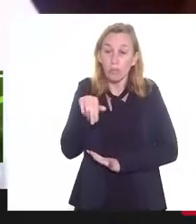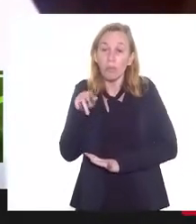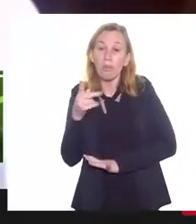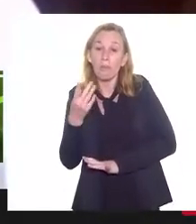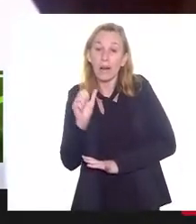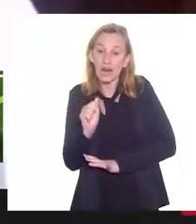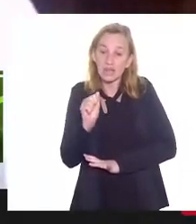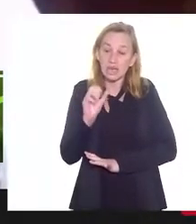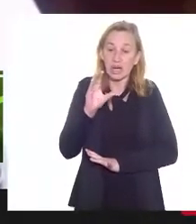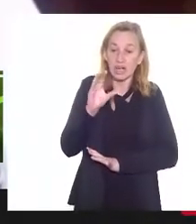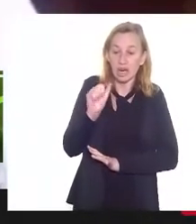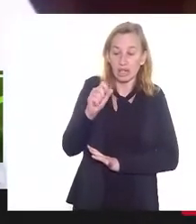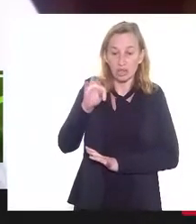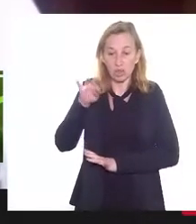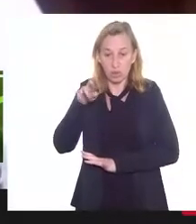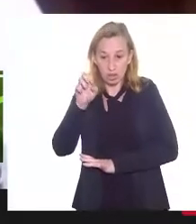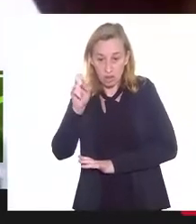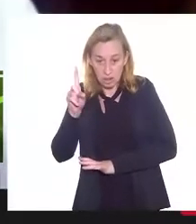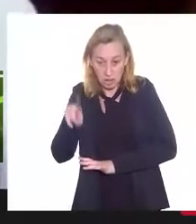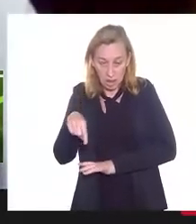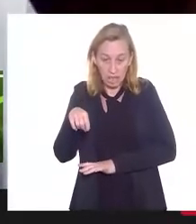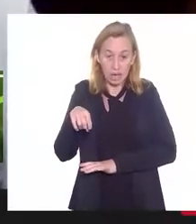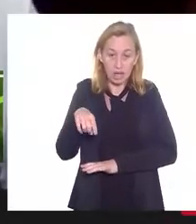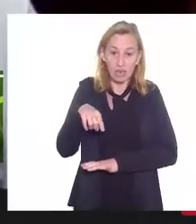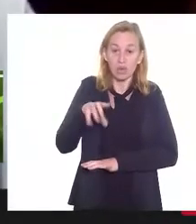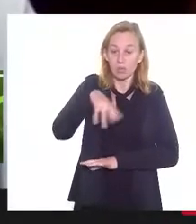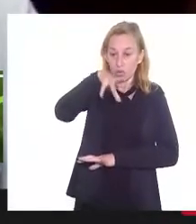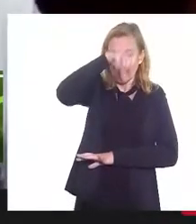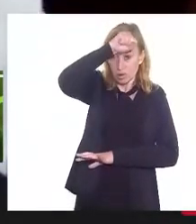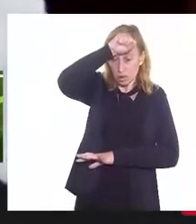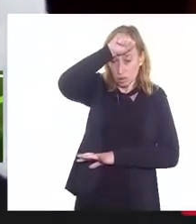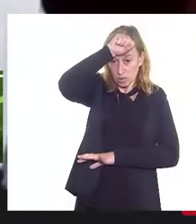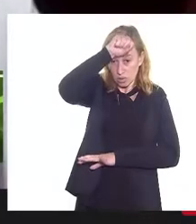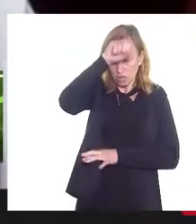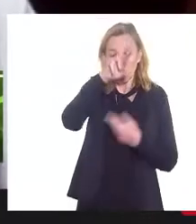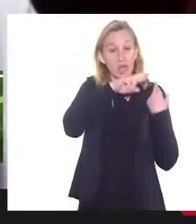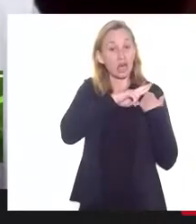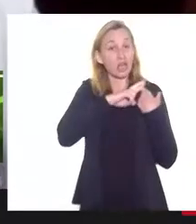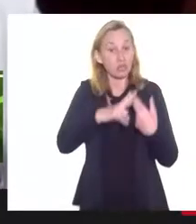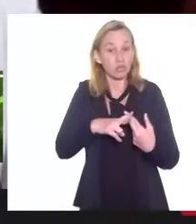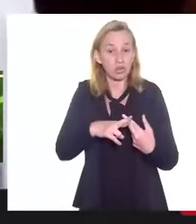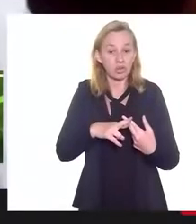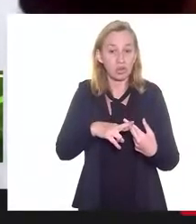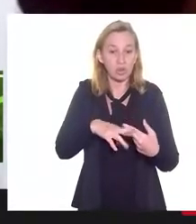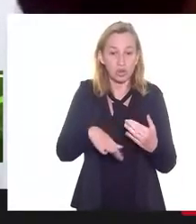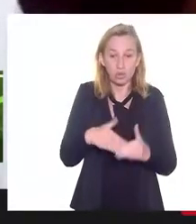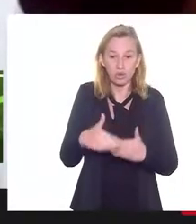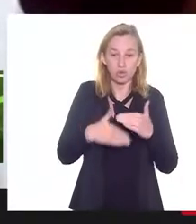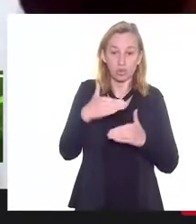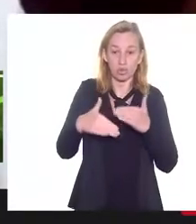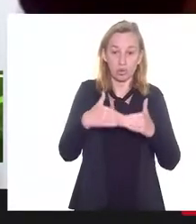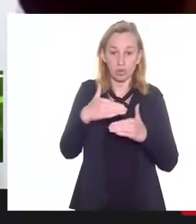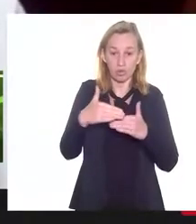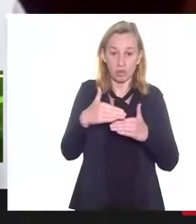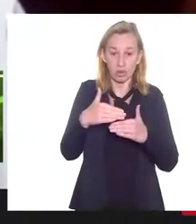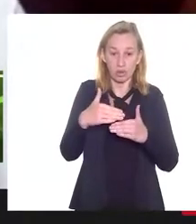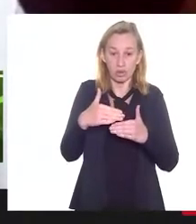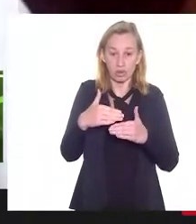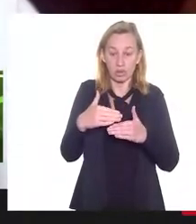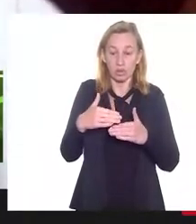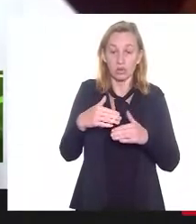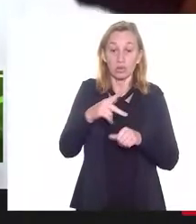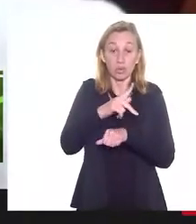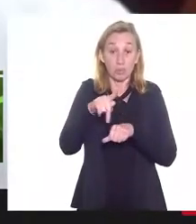como seitas demoníacas responsáveis pelo subdesenvolvimento do país.